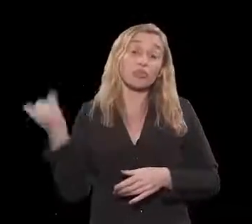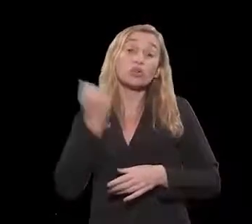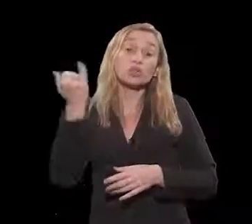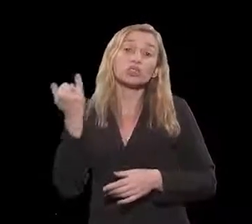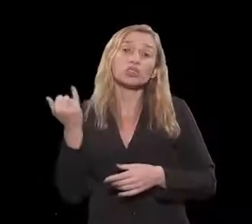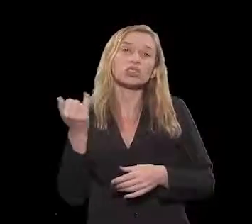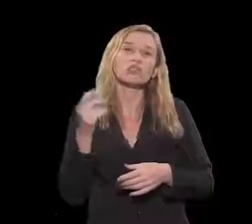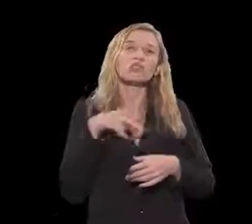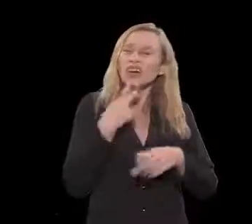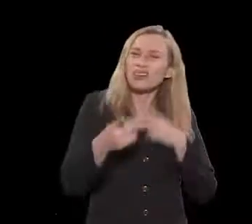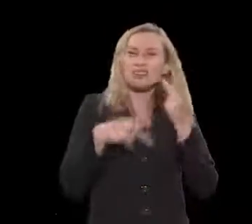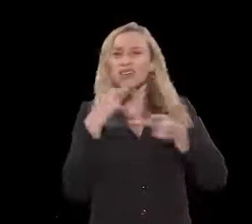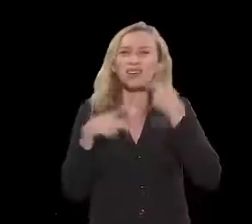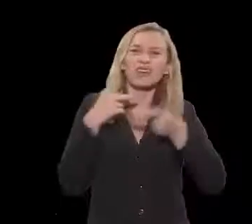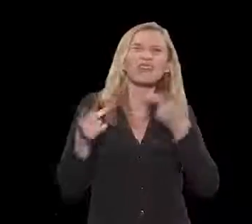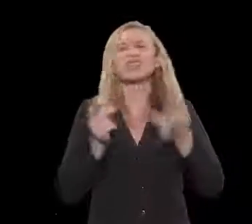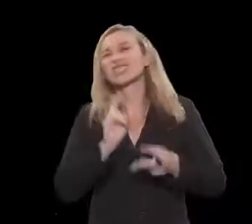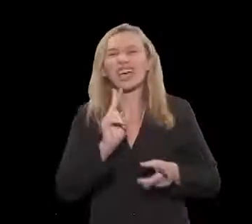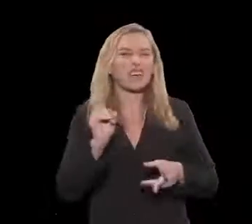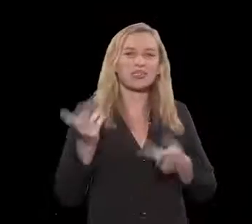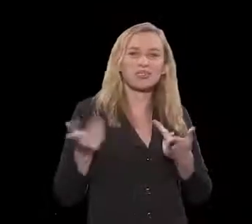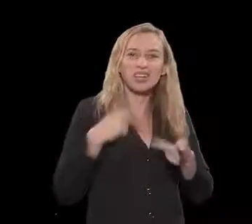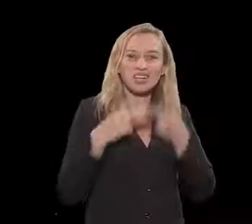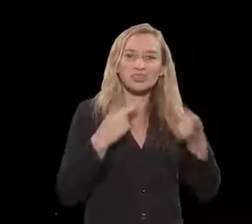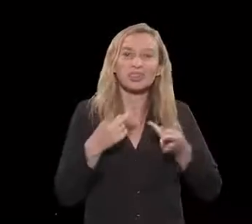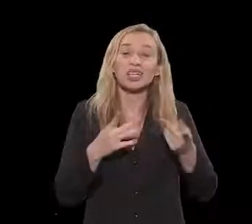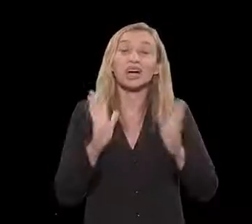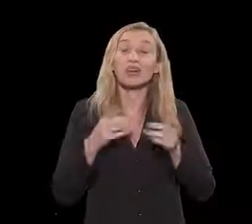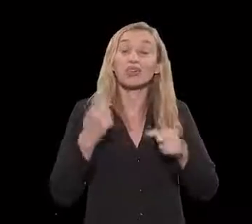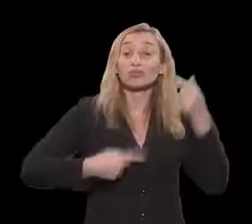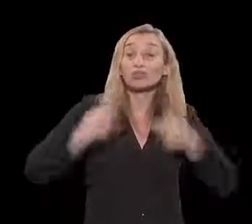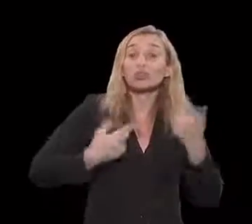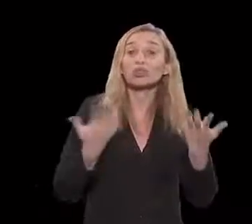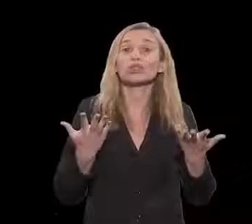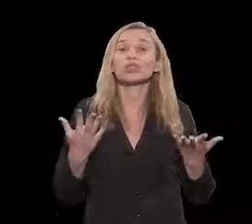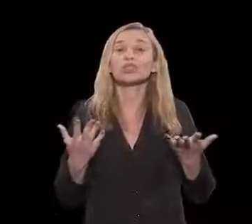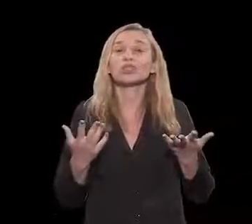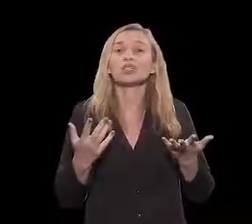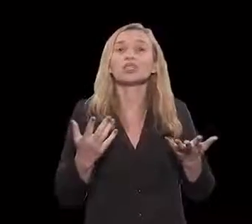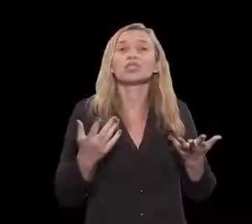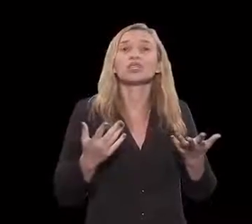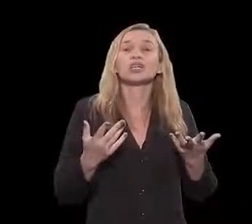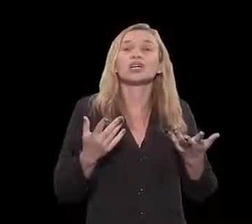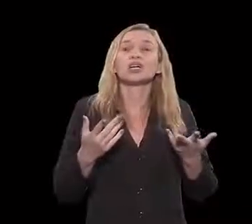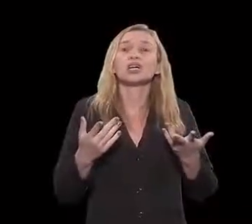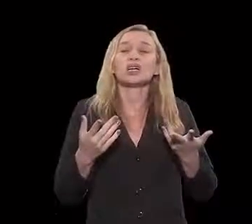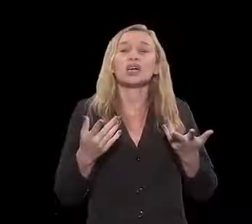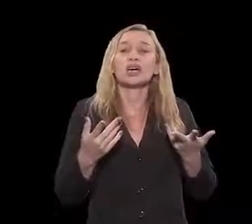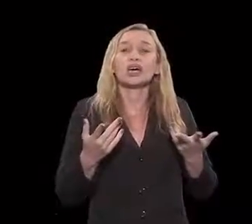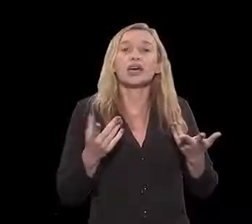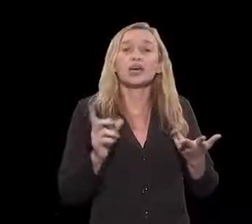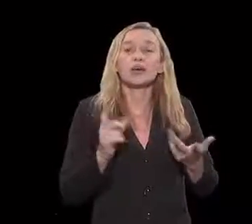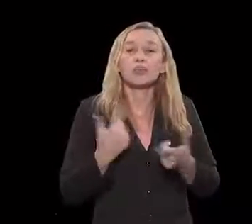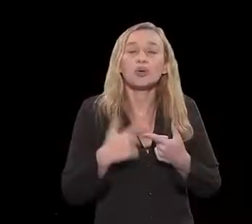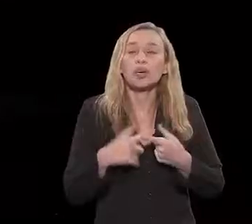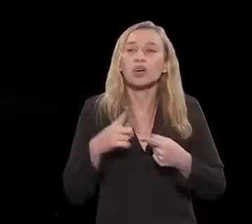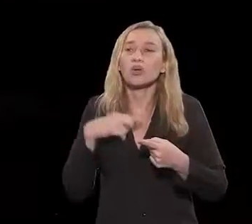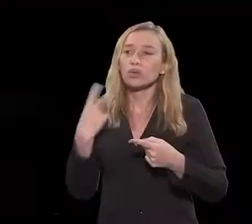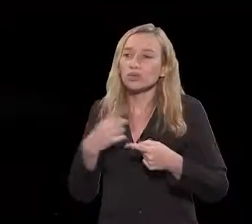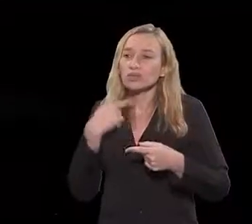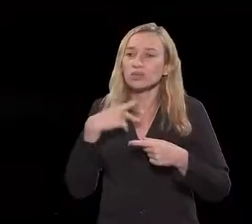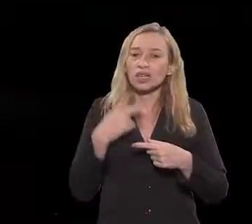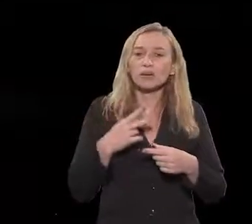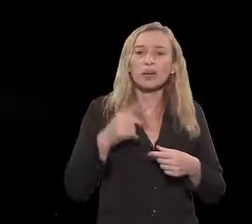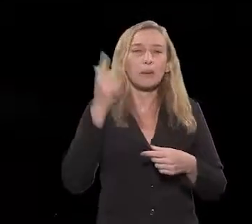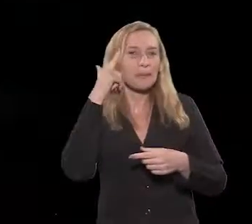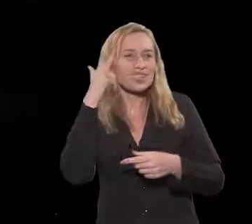mesmo. Só que falar a gente já fala há muito tempo, né? A gente agora está disputando a escuta, né? É a escuta das pessoas. Porque quando a gente fala...